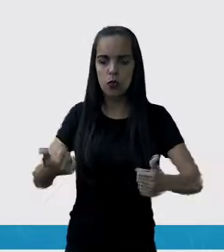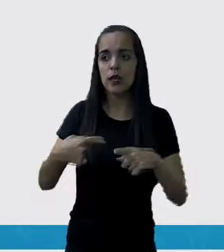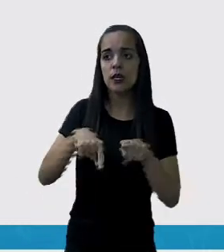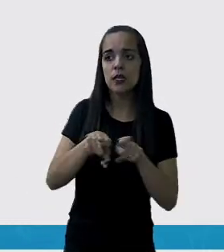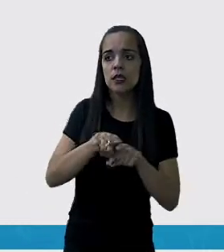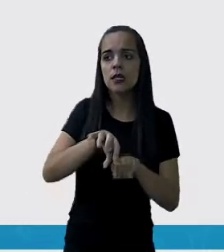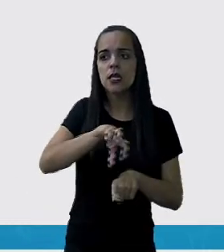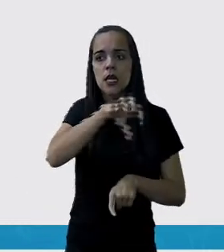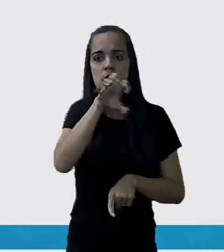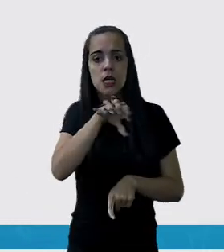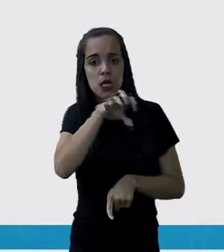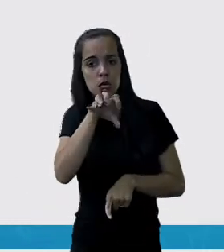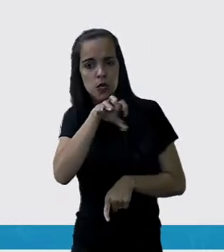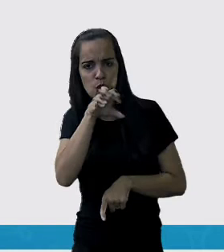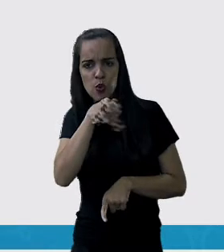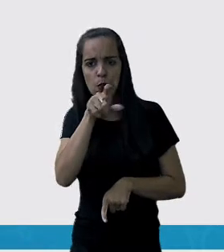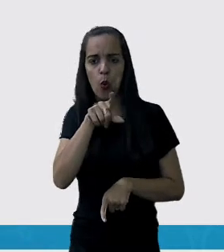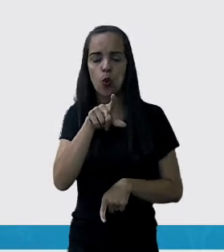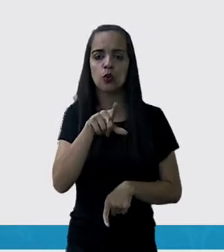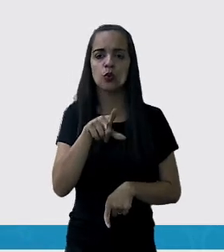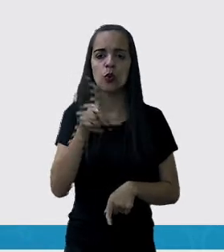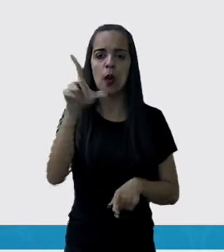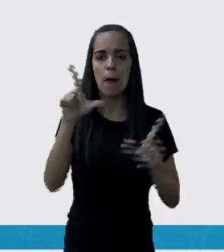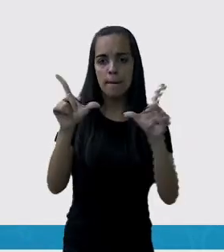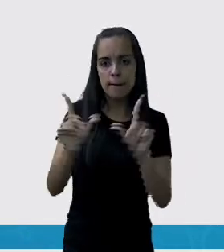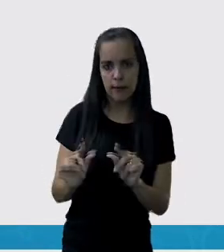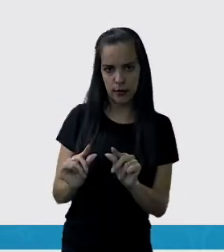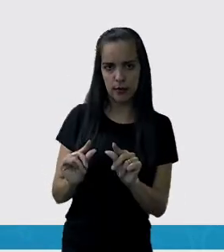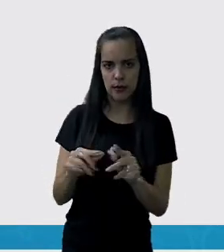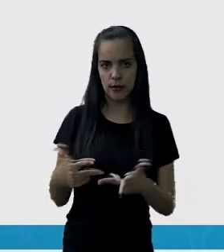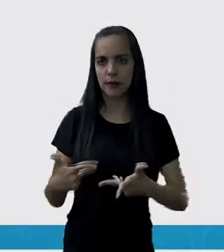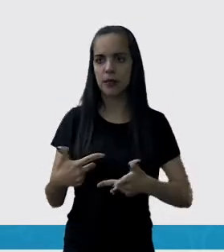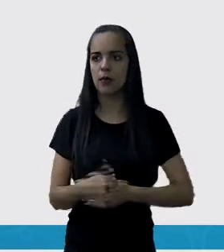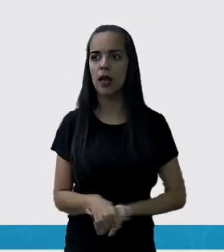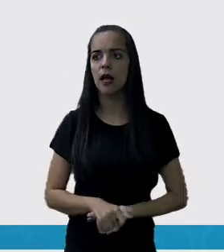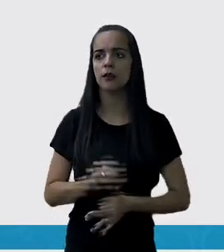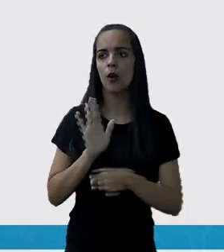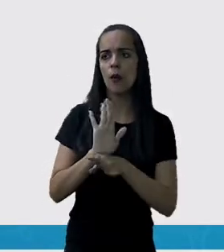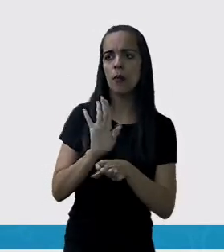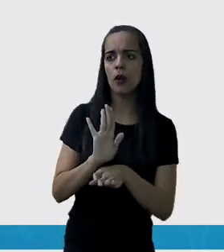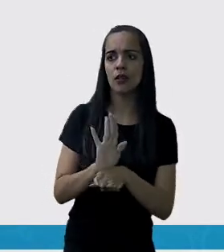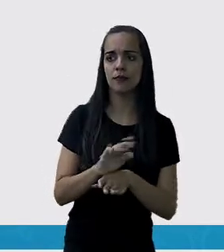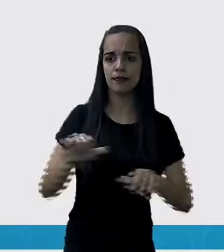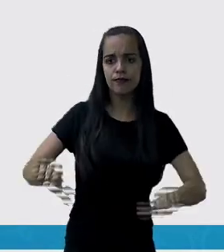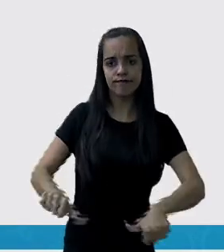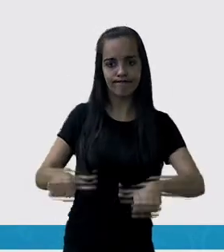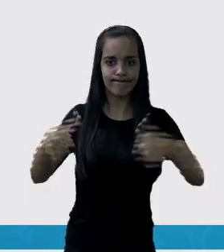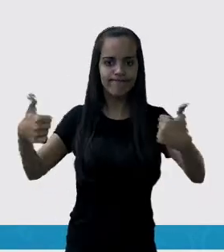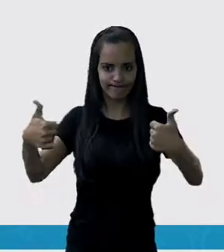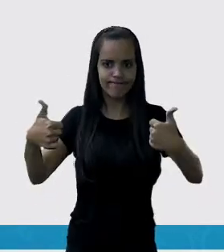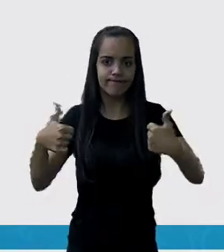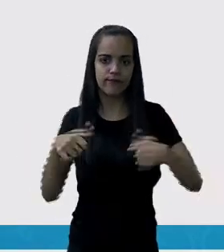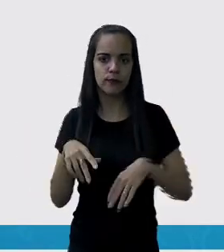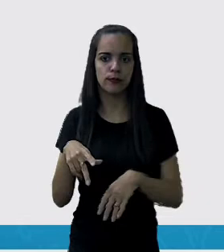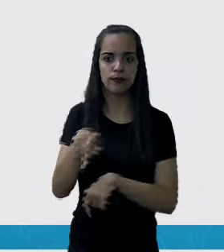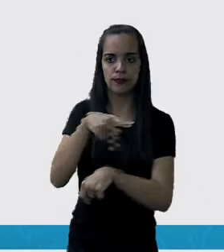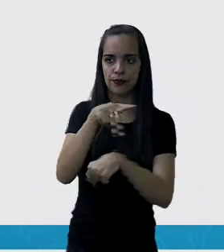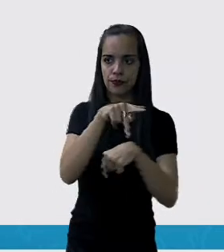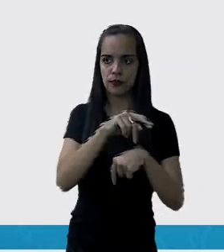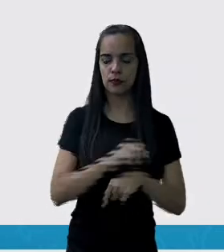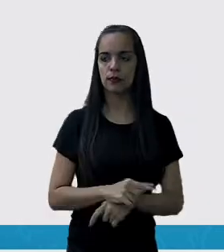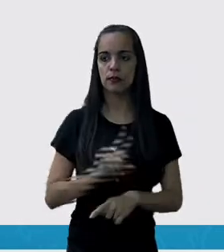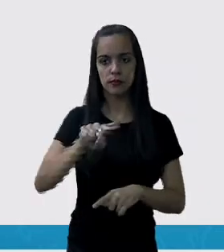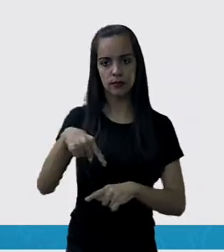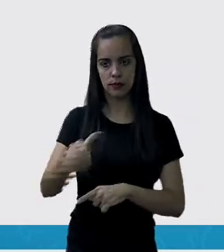de importação e exportação. Foi uma maneira que eles acharam para se fortalecer.